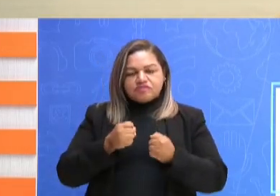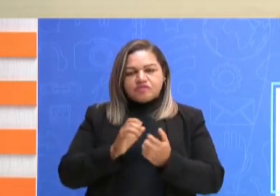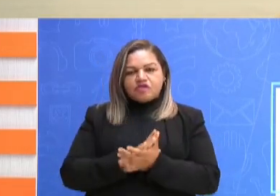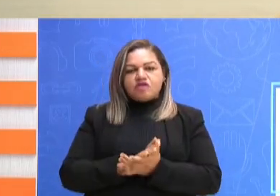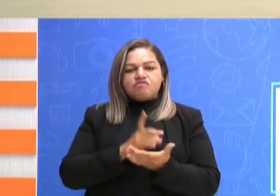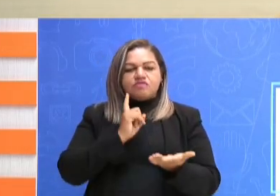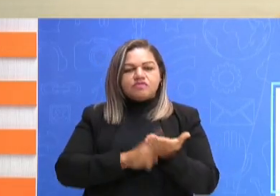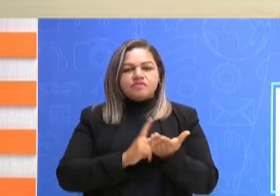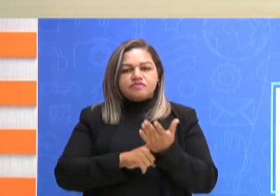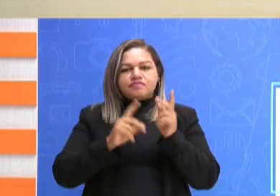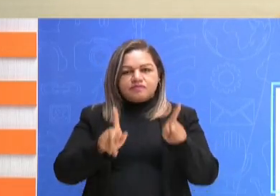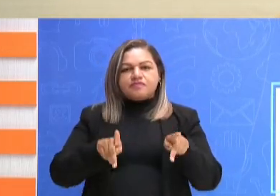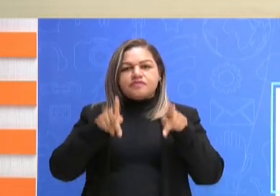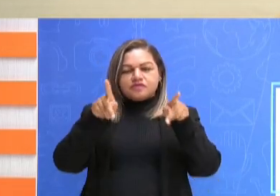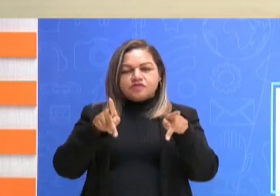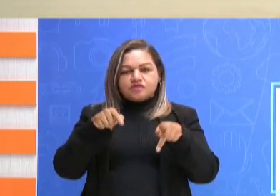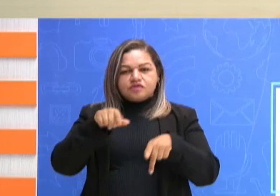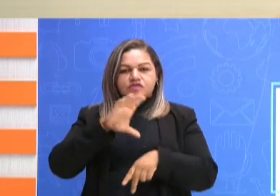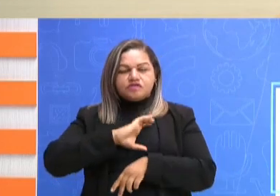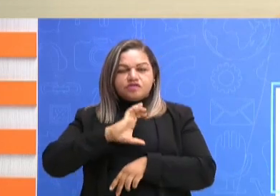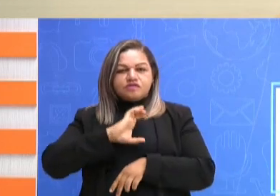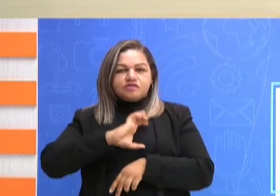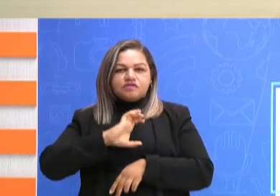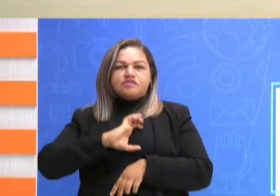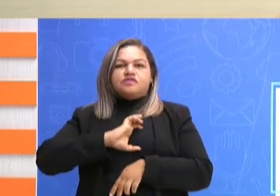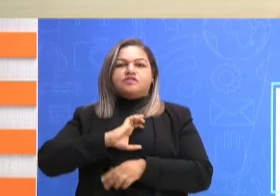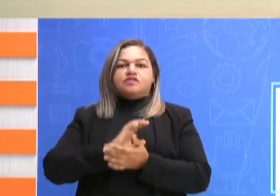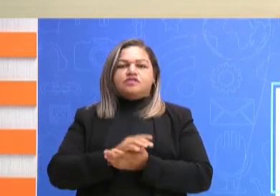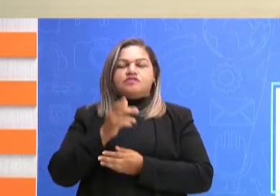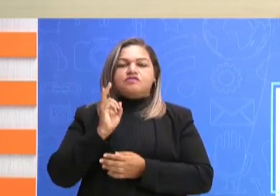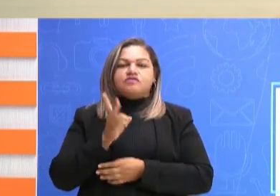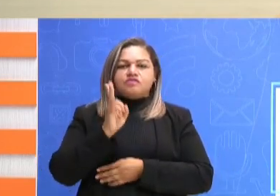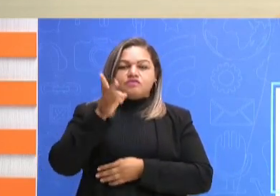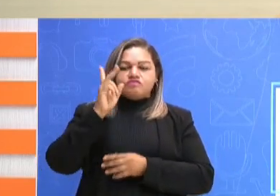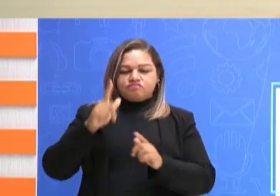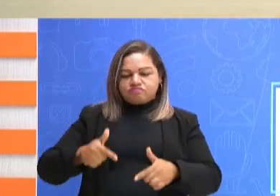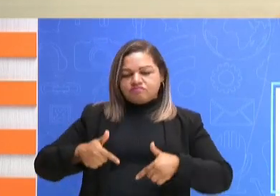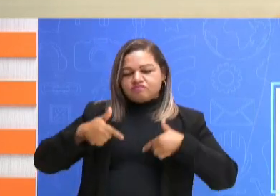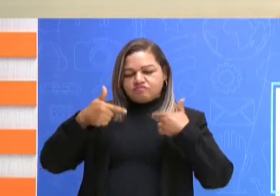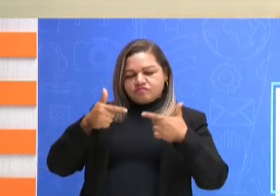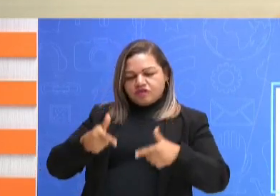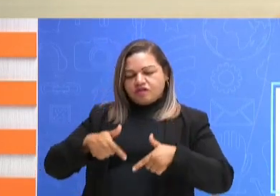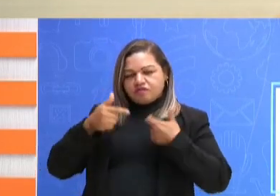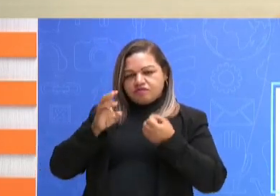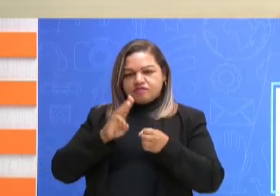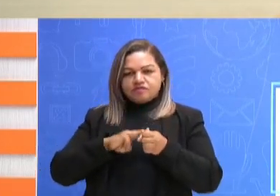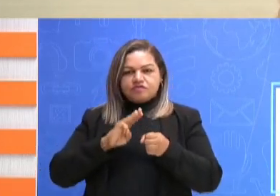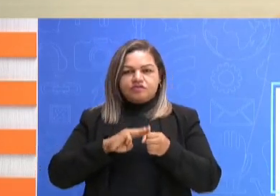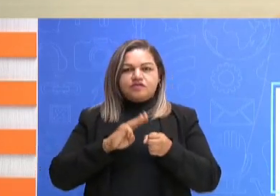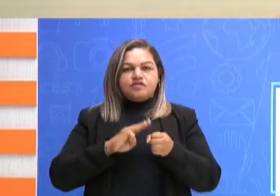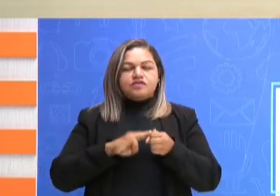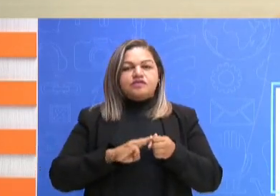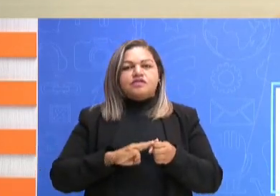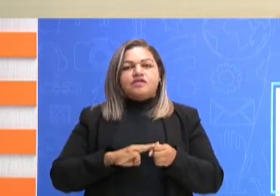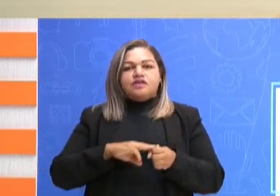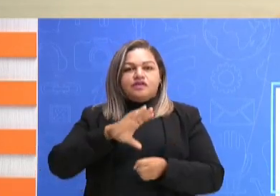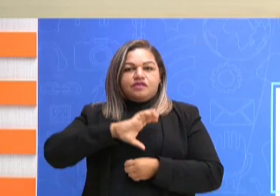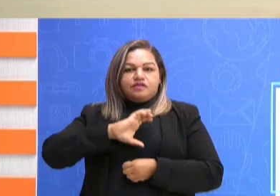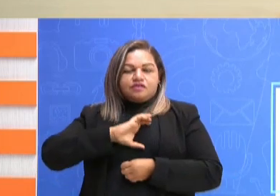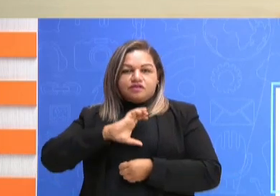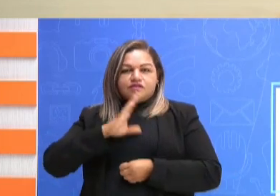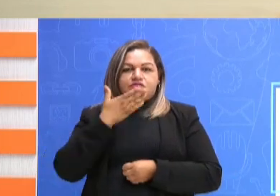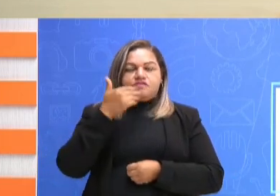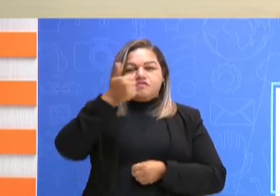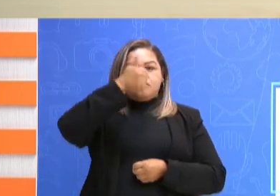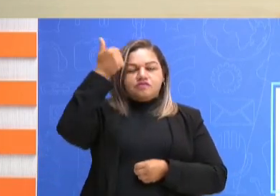meu compromisso com a população de Caxias. E é pela senhora que eu vou continuar lutando pelo meu município e tornando o município de Caxias um